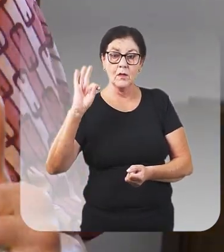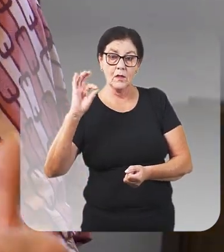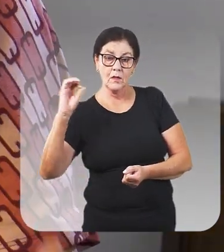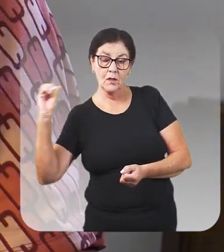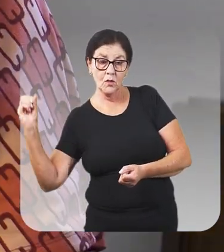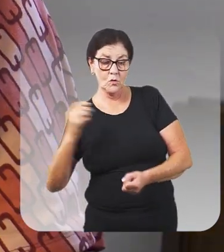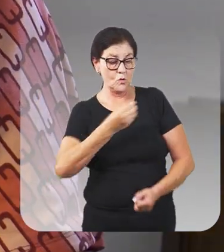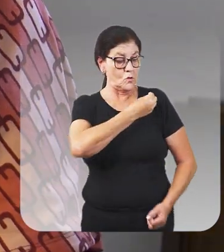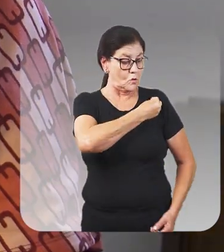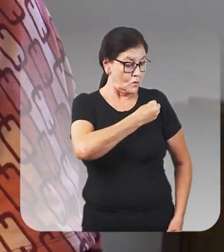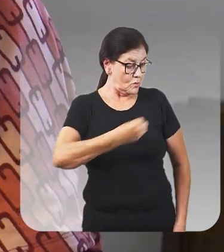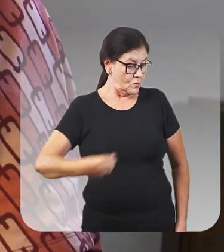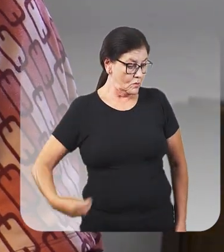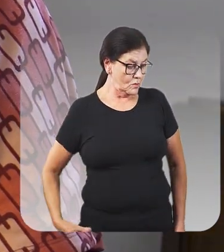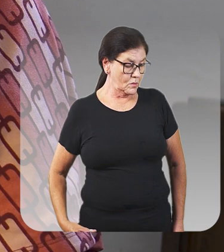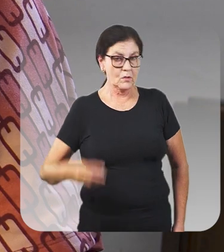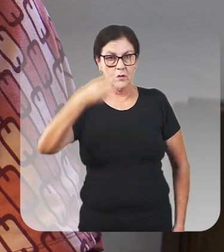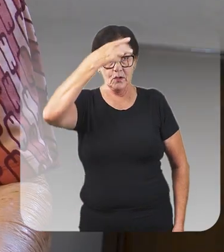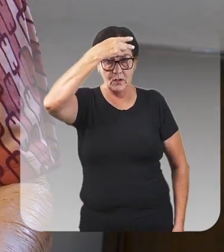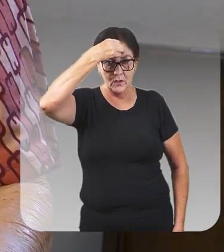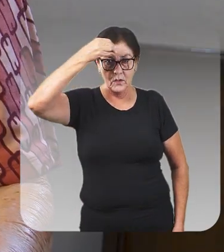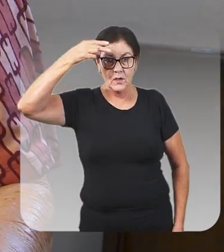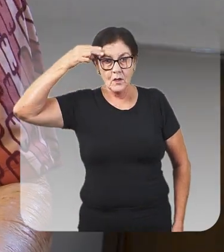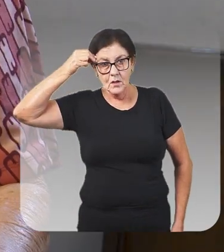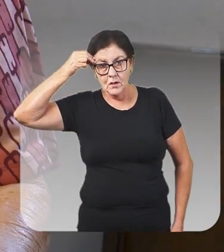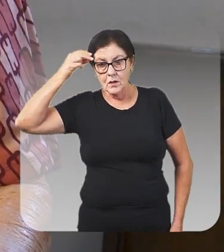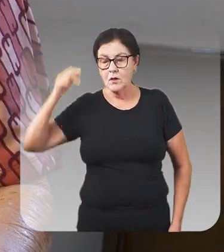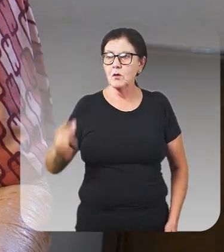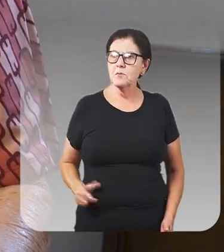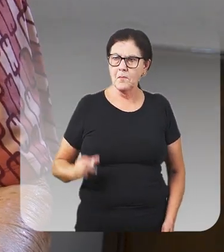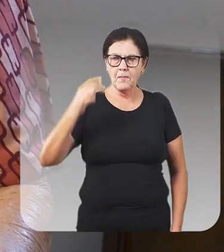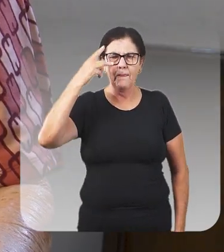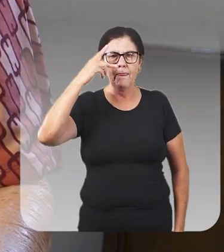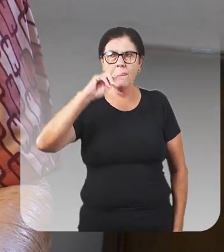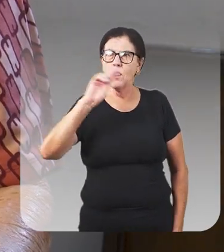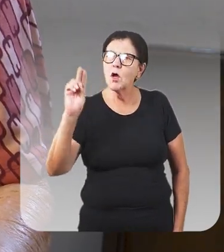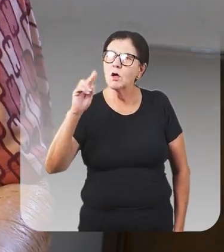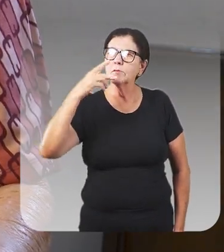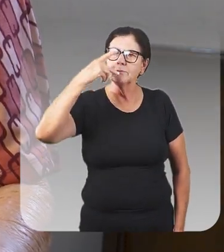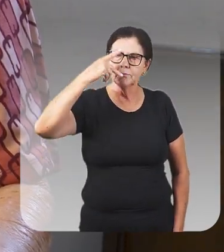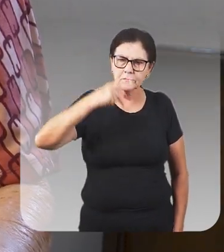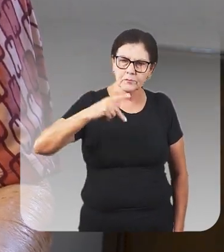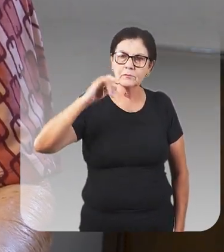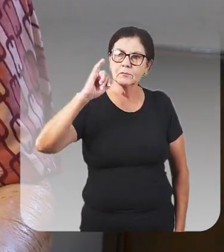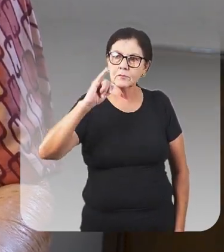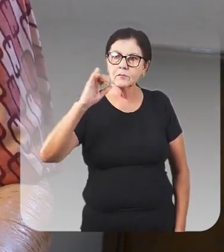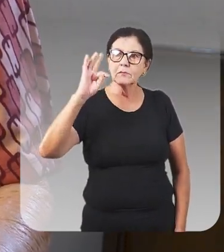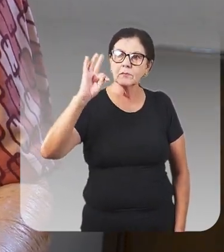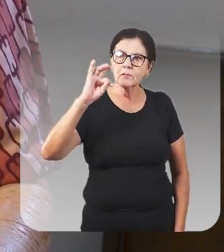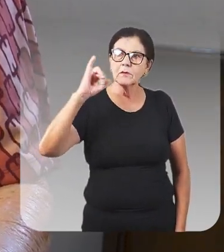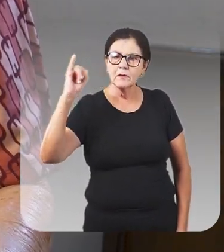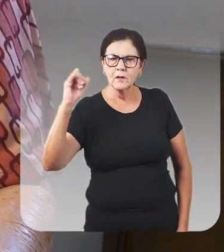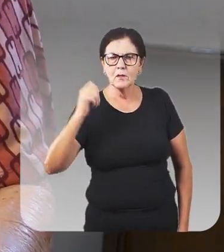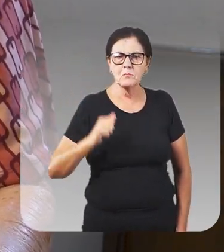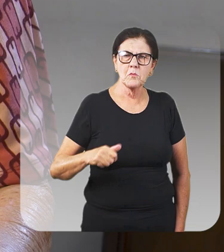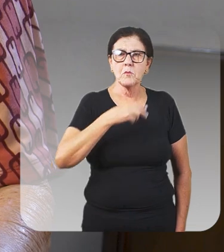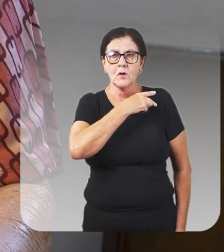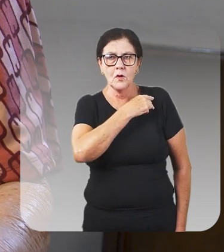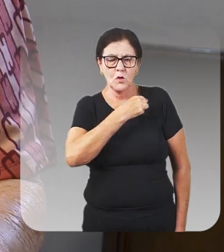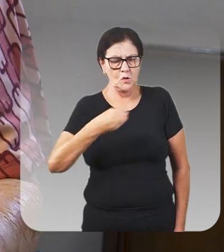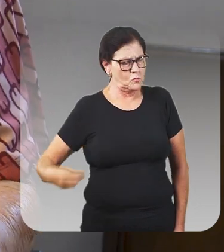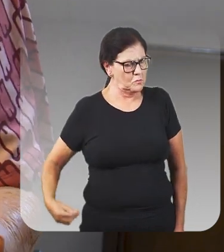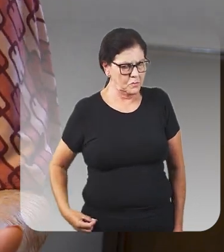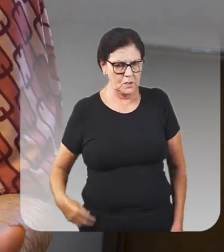que esse projeto viesse para cá. E os governantes locais, o prefeito, que era seu Piti